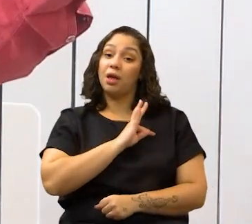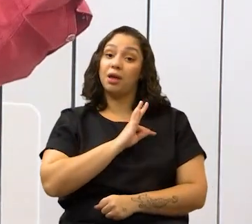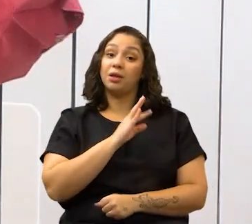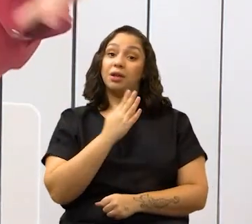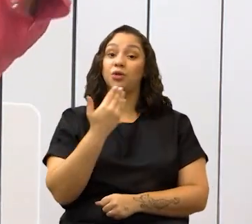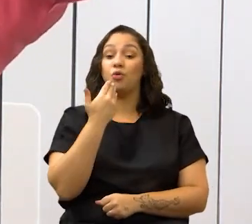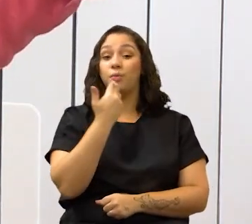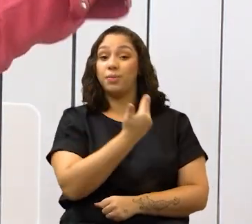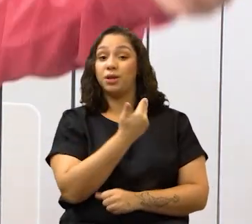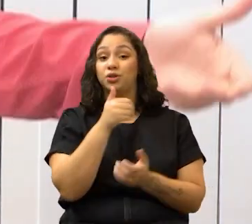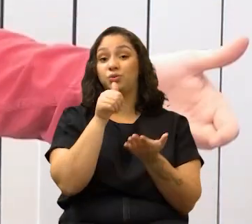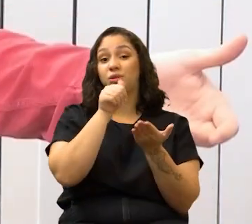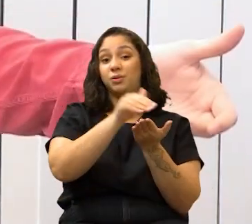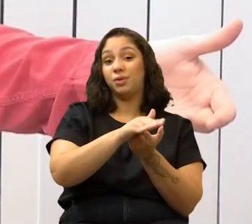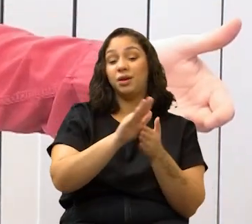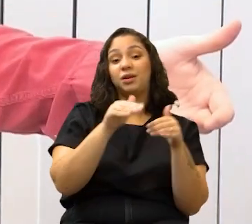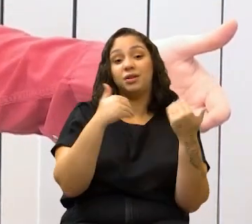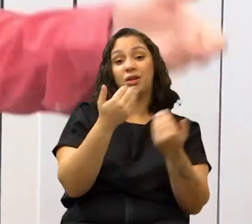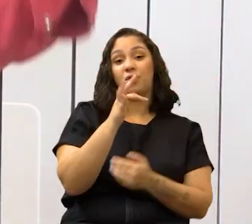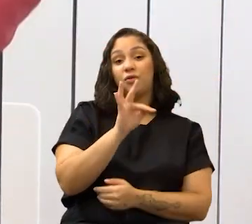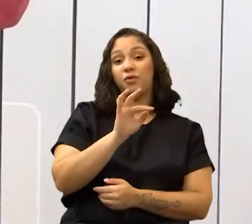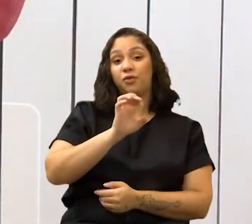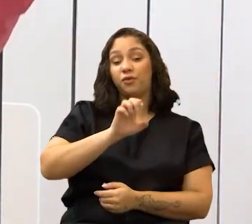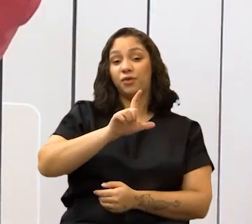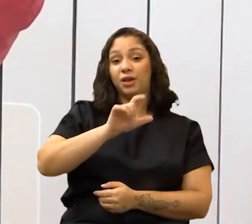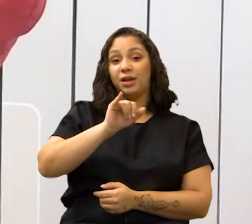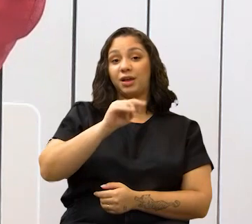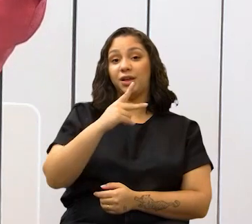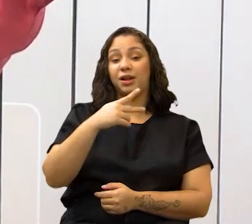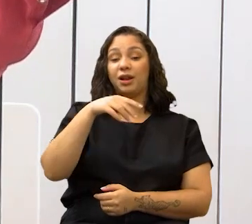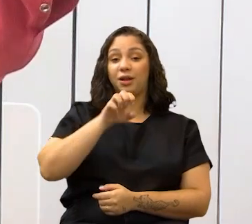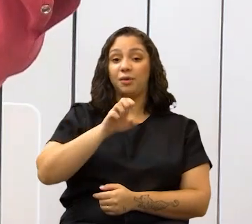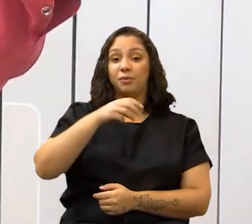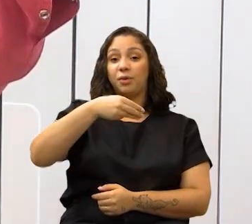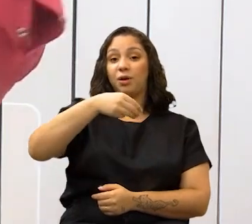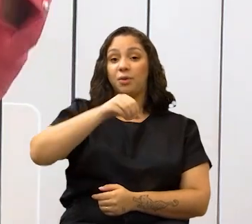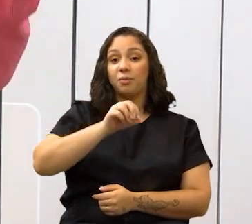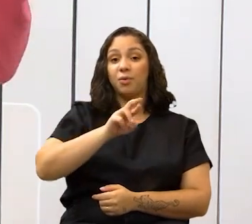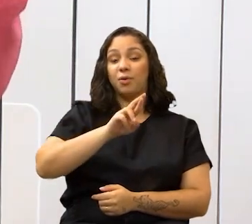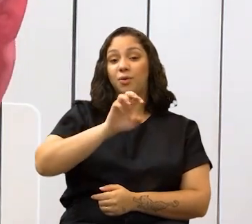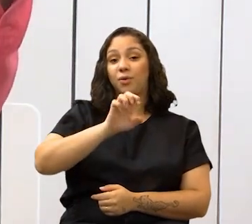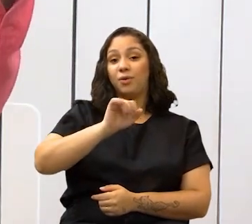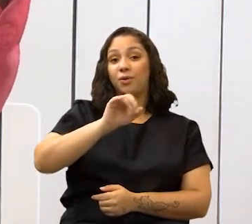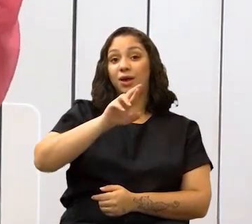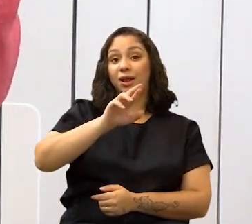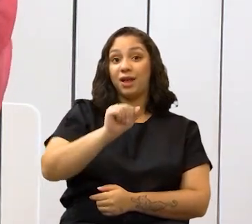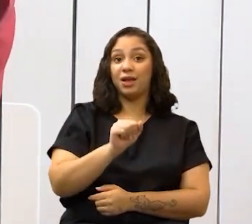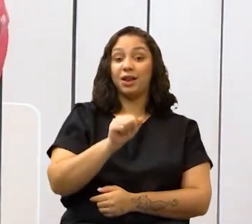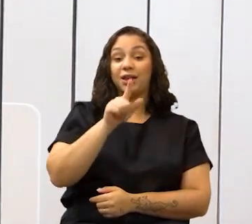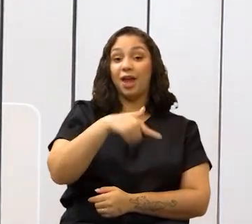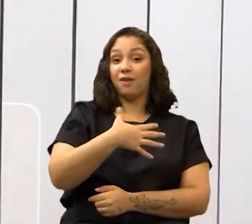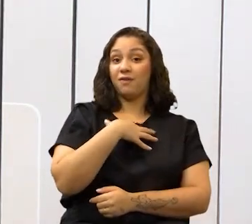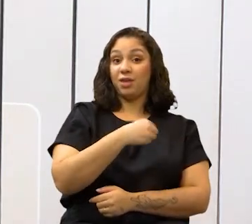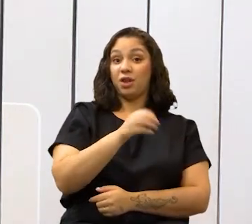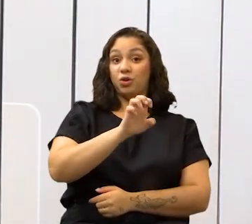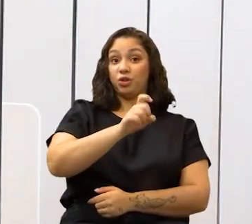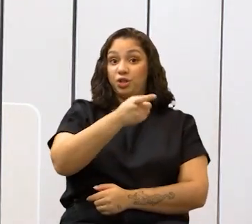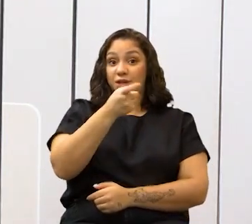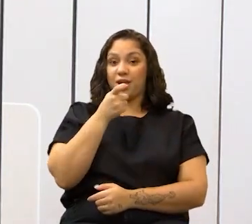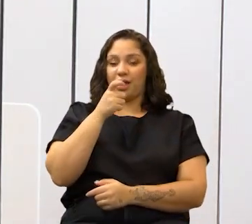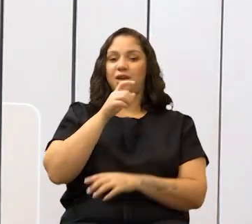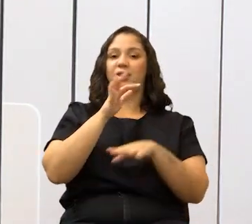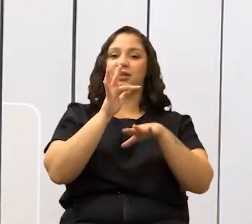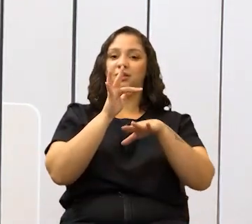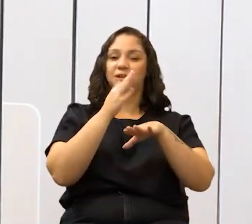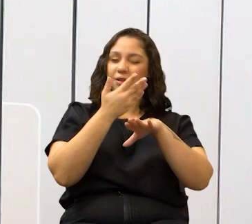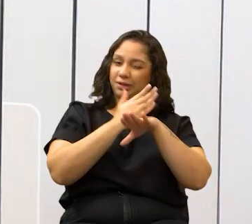pediu demissão e com isso Felipe Moreira, filho do Marco Aurélio Moreira, ex-treinador que já comandou bastante a